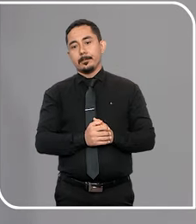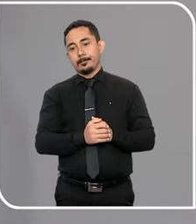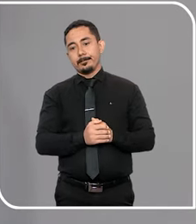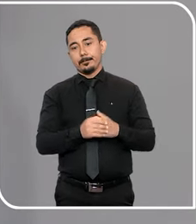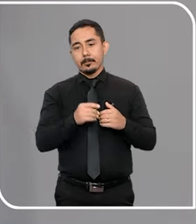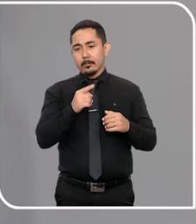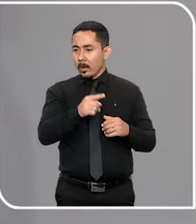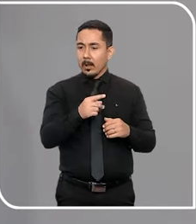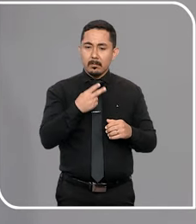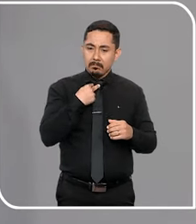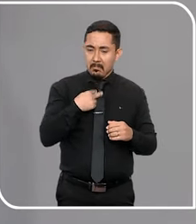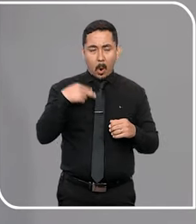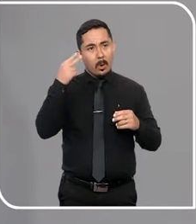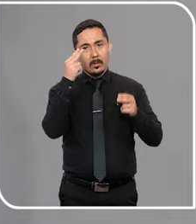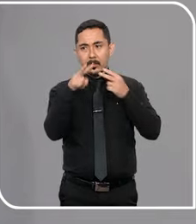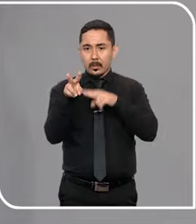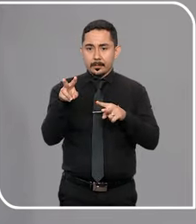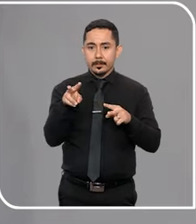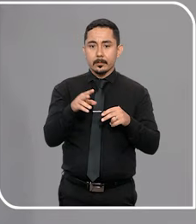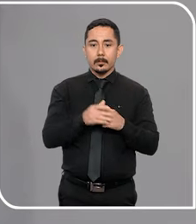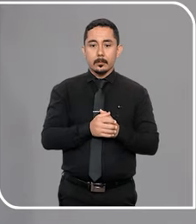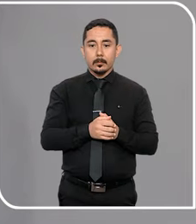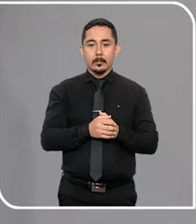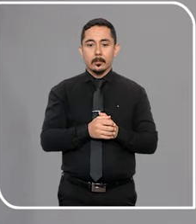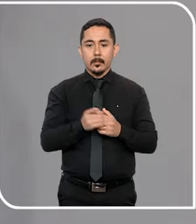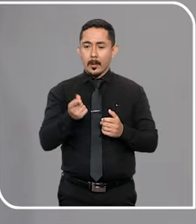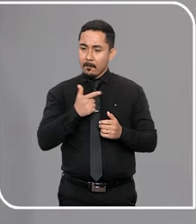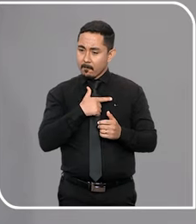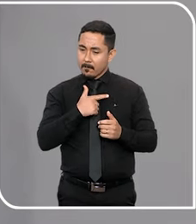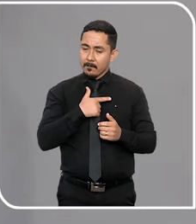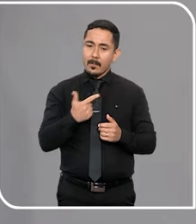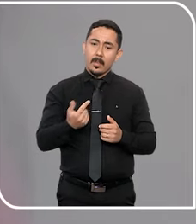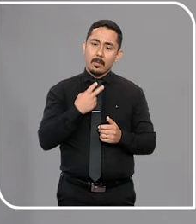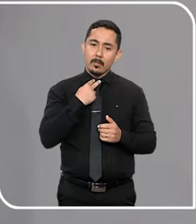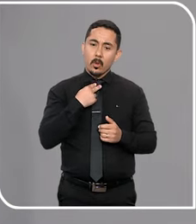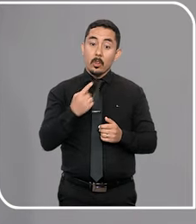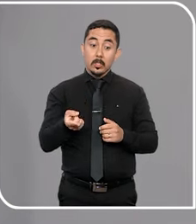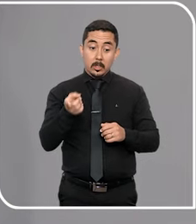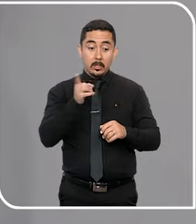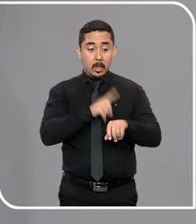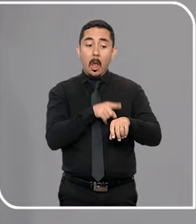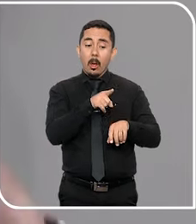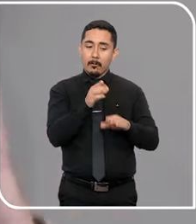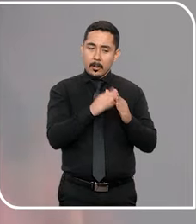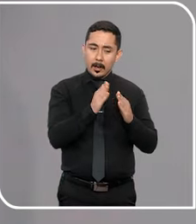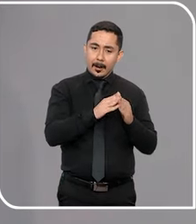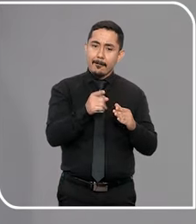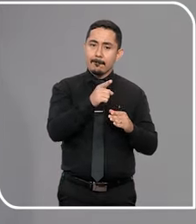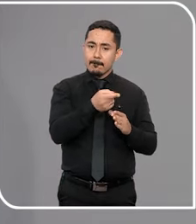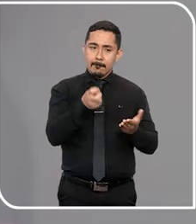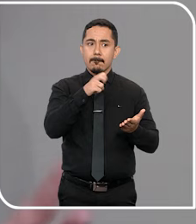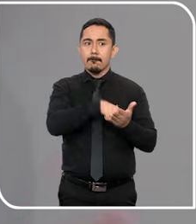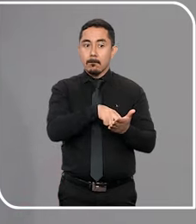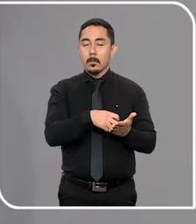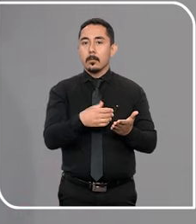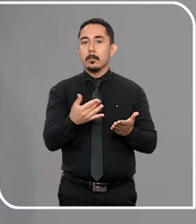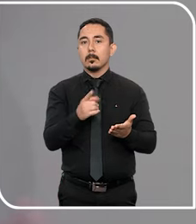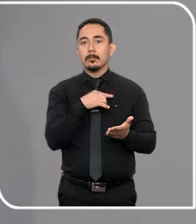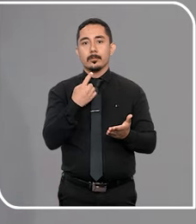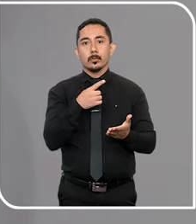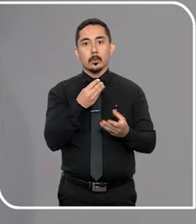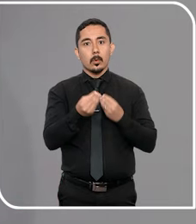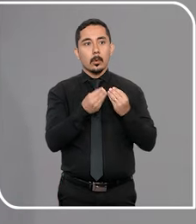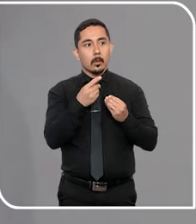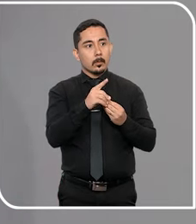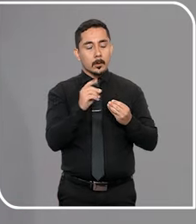faça isso você não tem que nem olhar né Que feio não sei o que chegar em casa você tá de castigo e aí gente